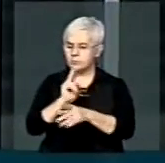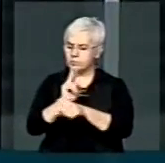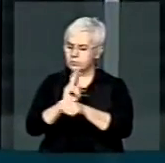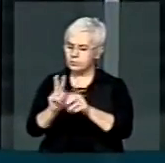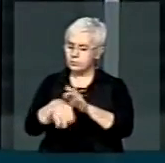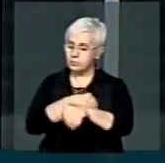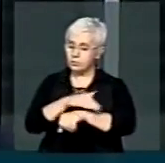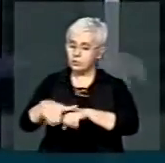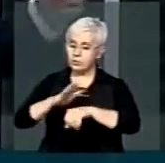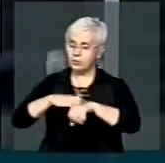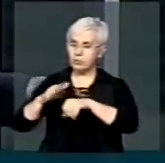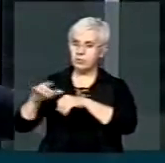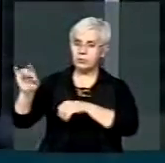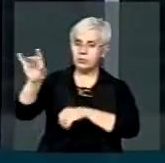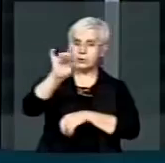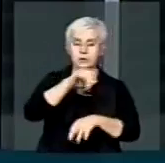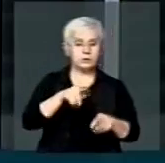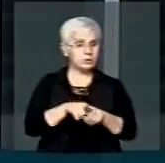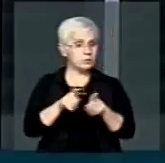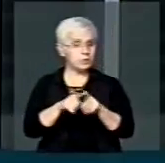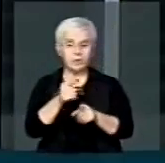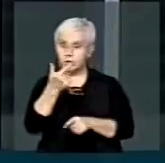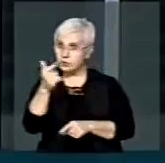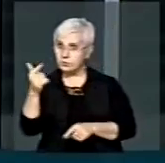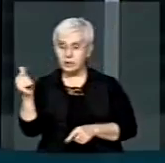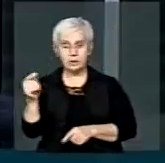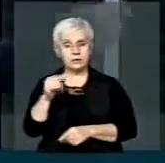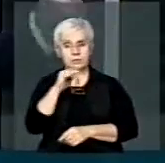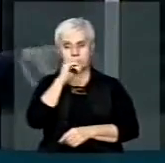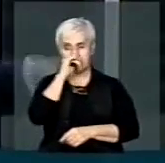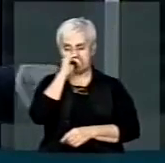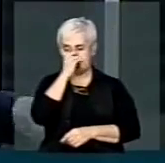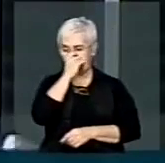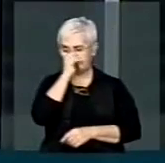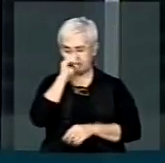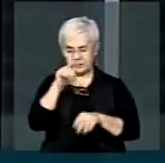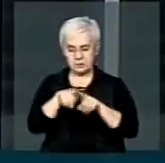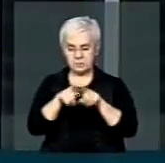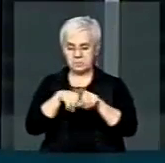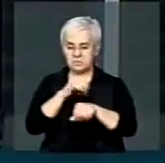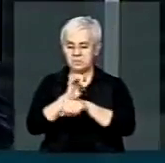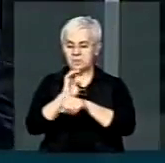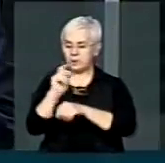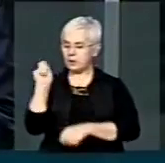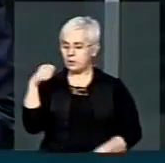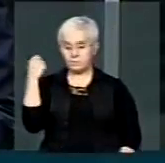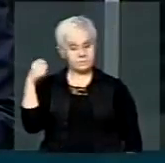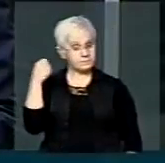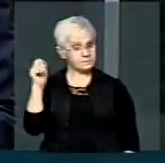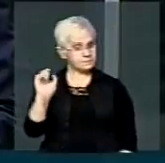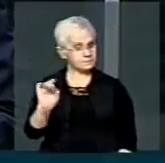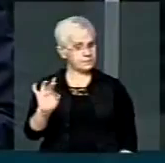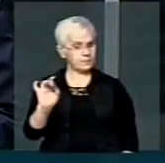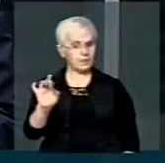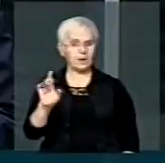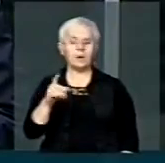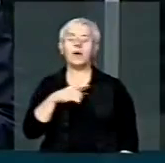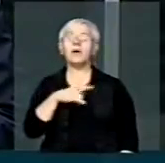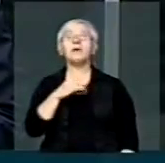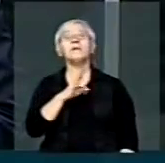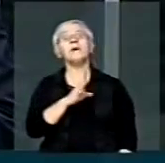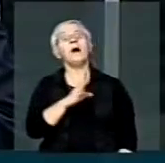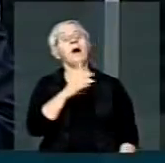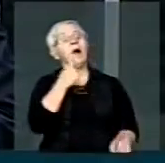estradas. E vou além, senhor presidente. No estado do Rio Grande do Sul, em especial, eu